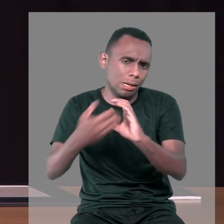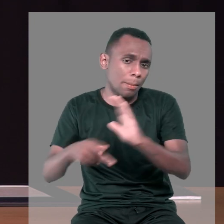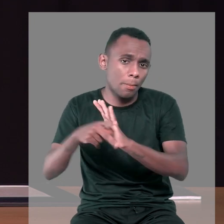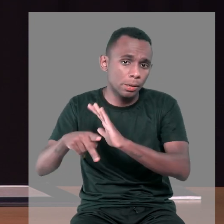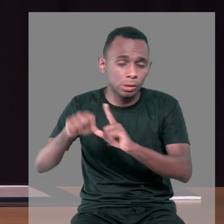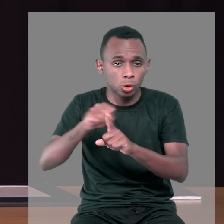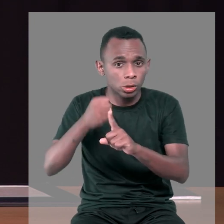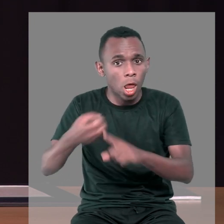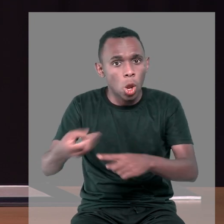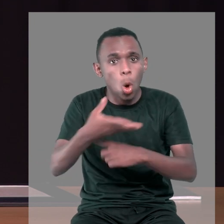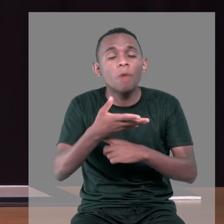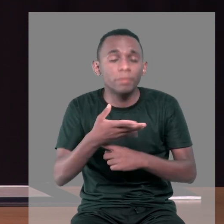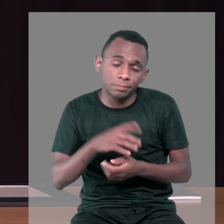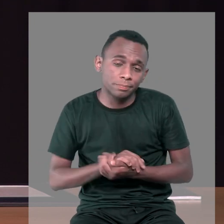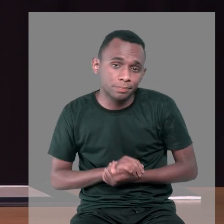da Arendt,